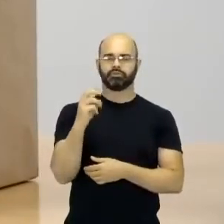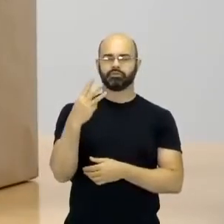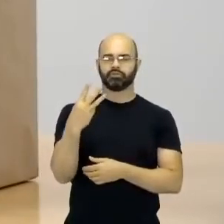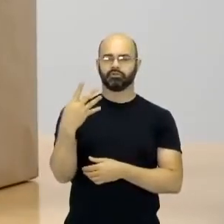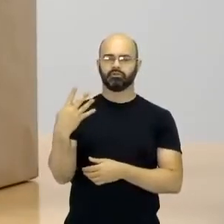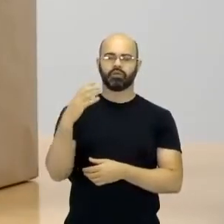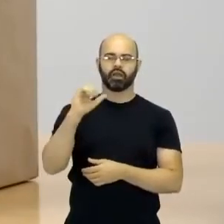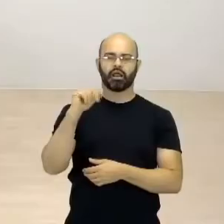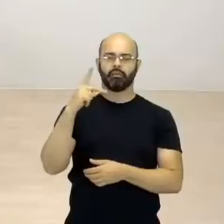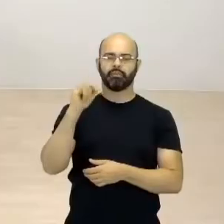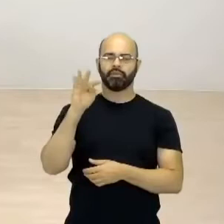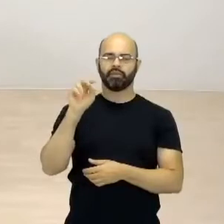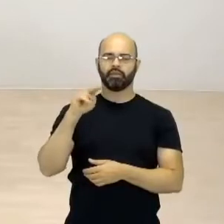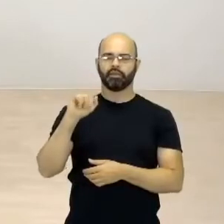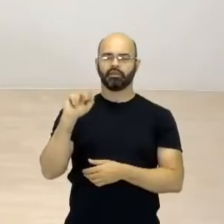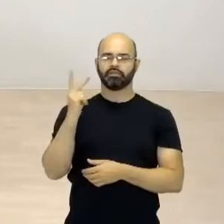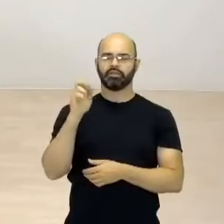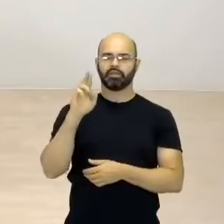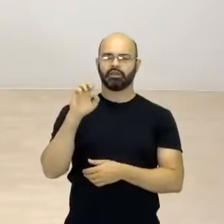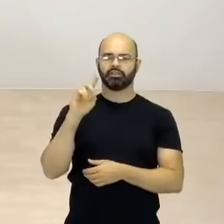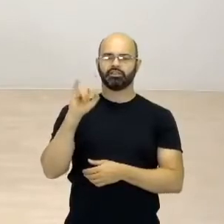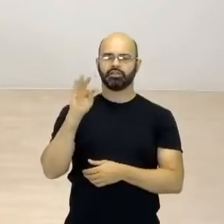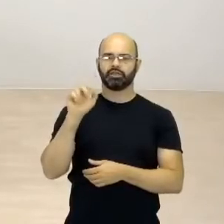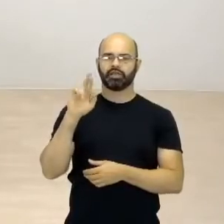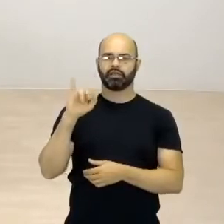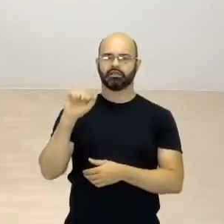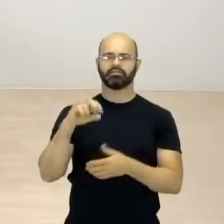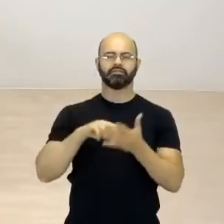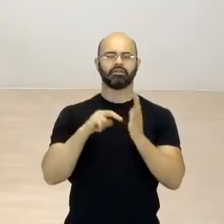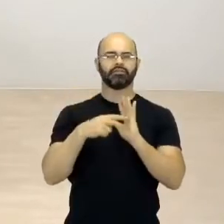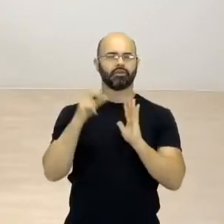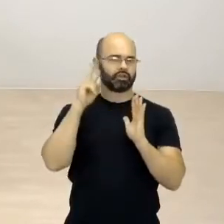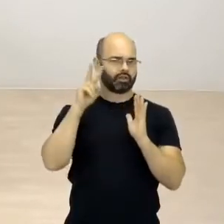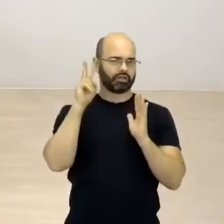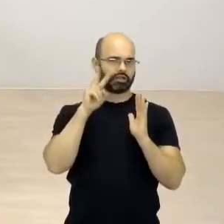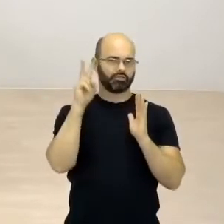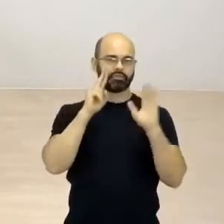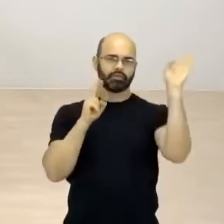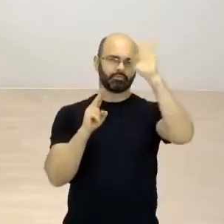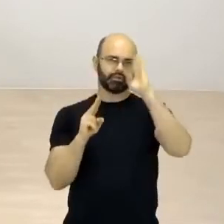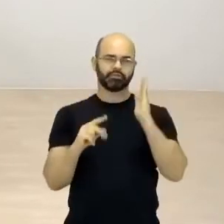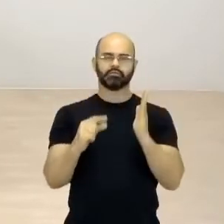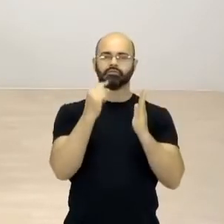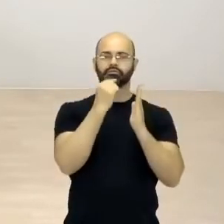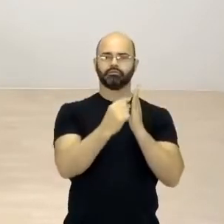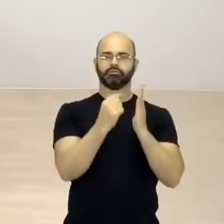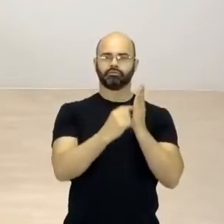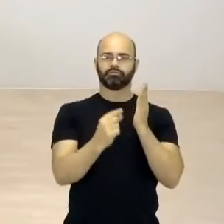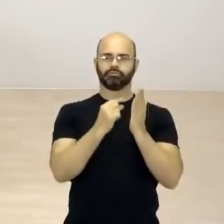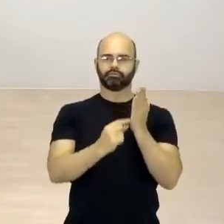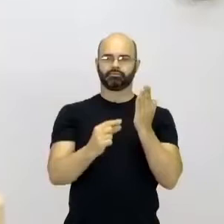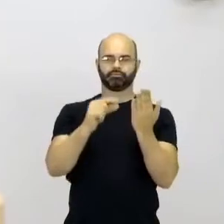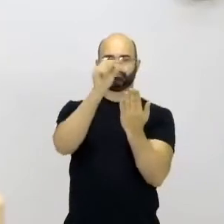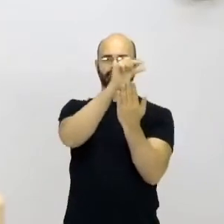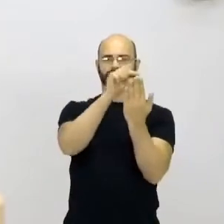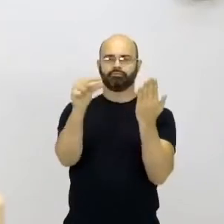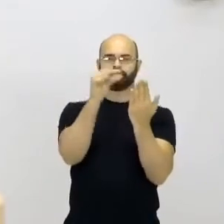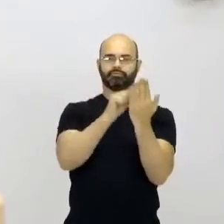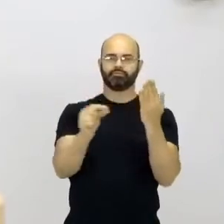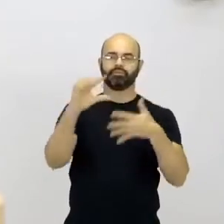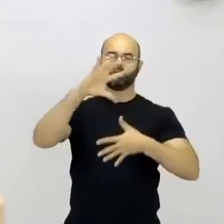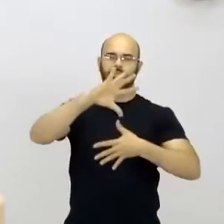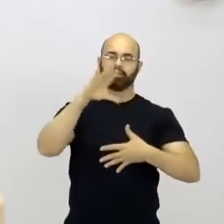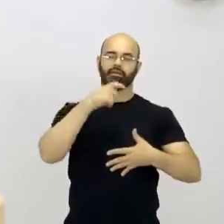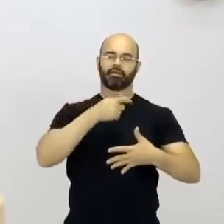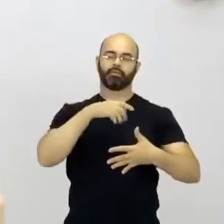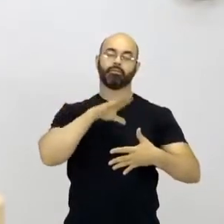hereditária? Capitania hereditárias foi aquela divisão da porção da América Portuguesa, e aquela